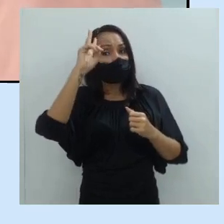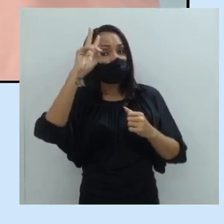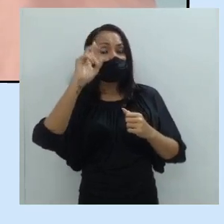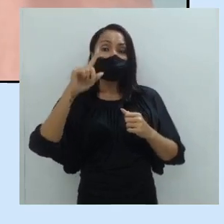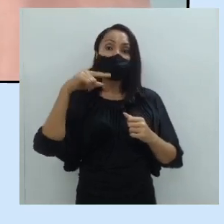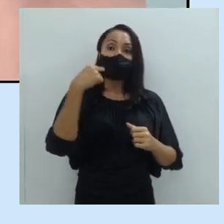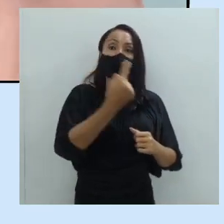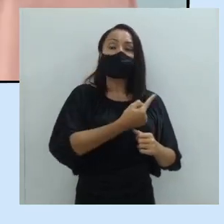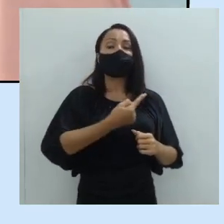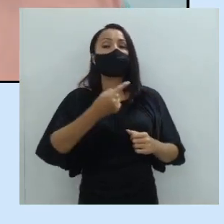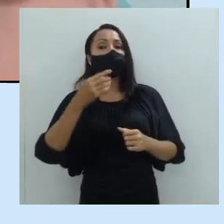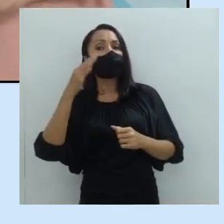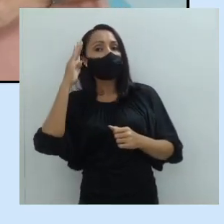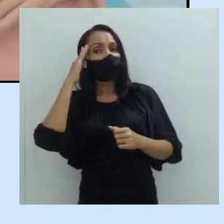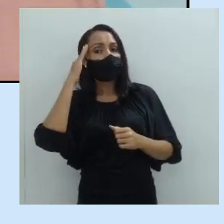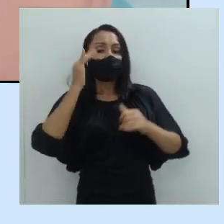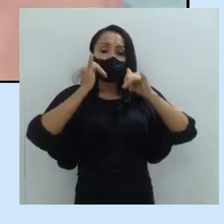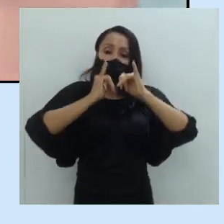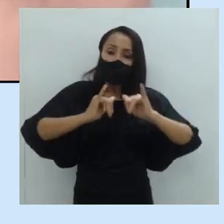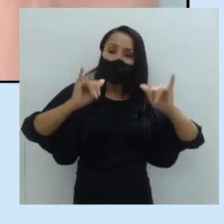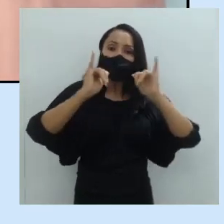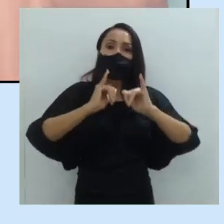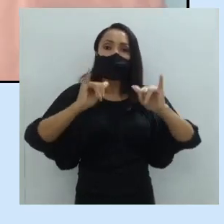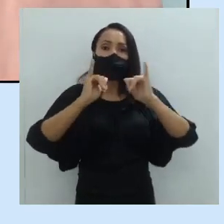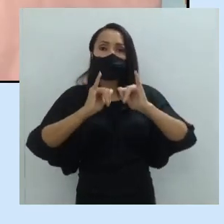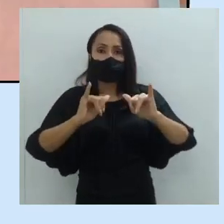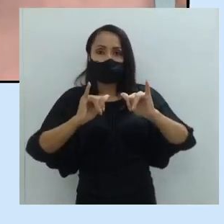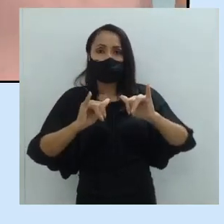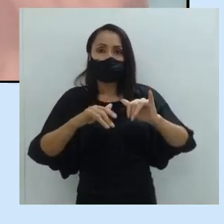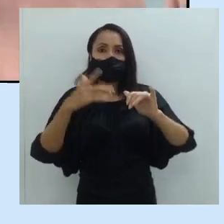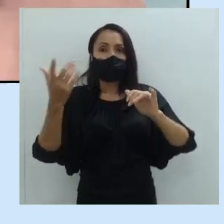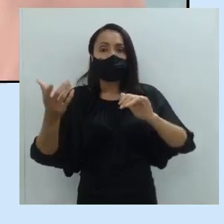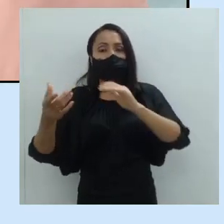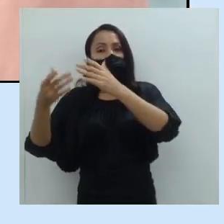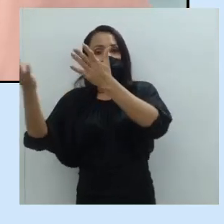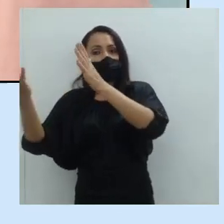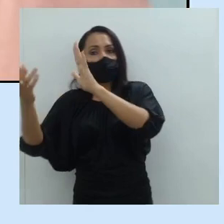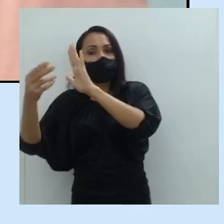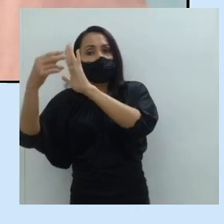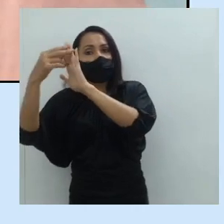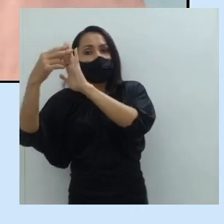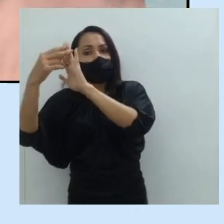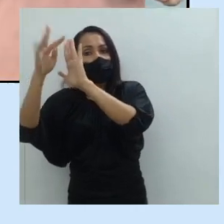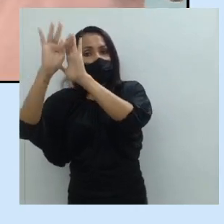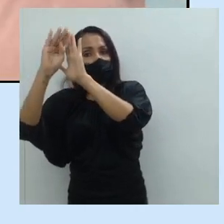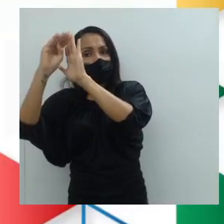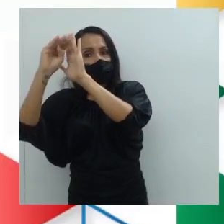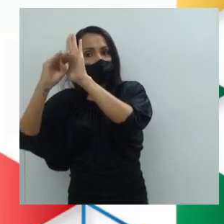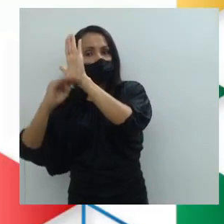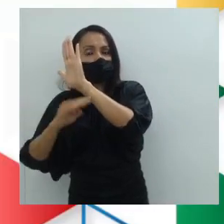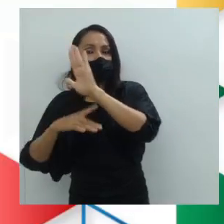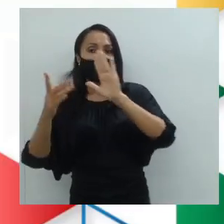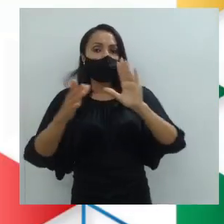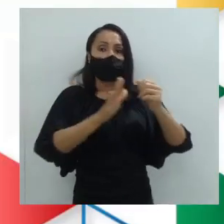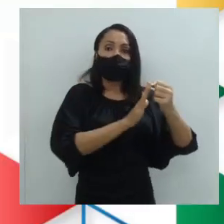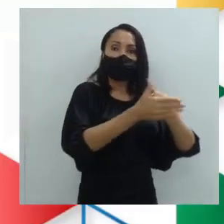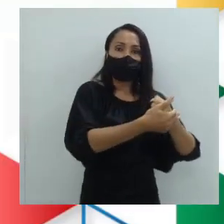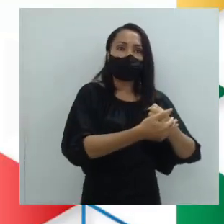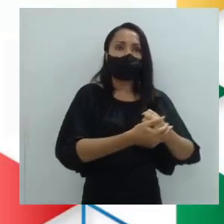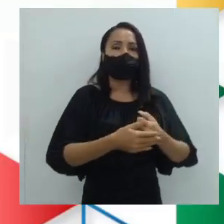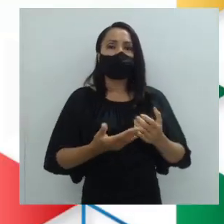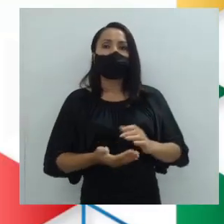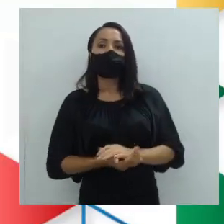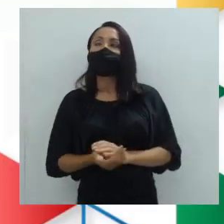nós entendemos as informações ditas e as não ditas. E vamos adiante. Na tela ainda